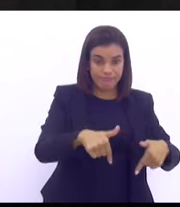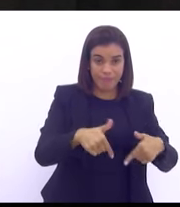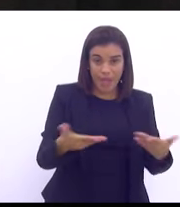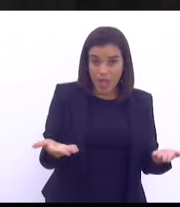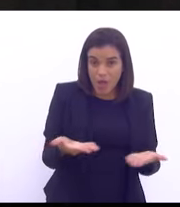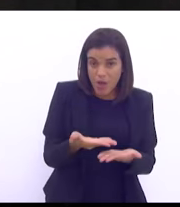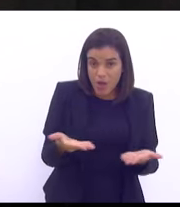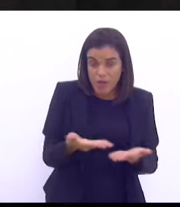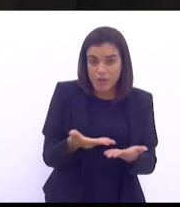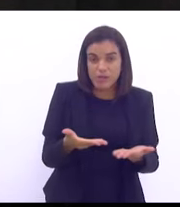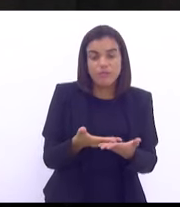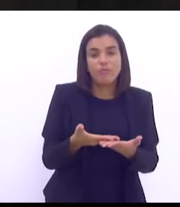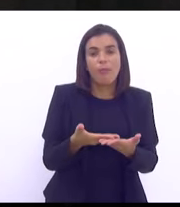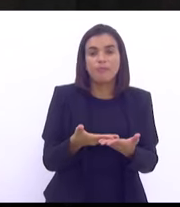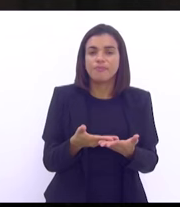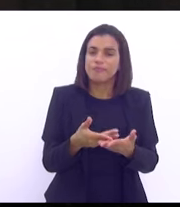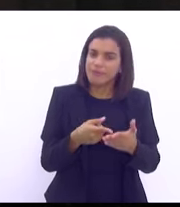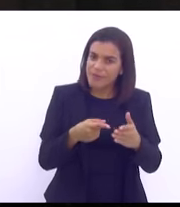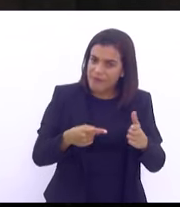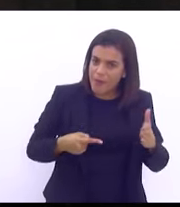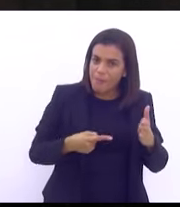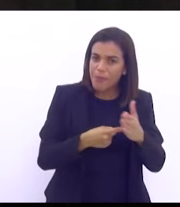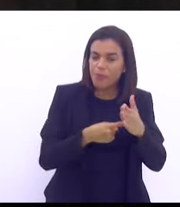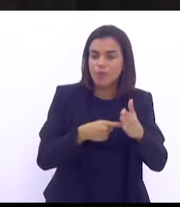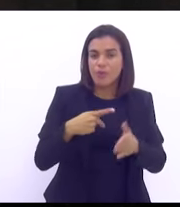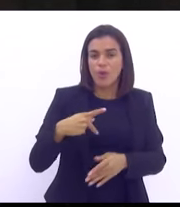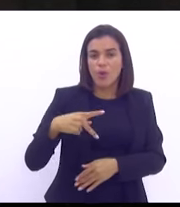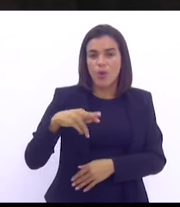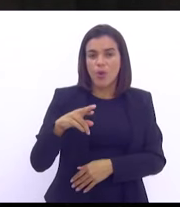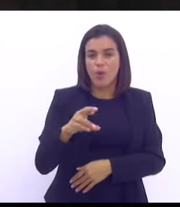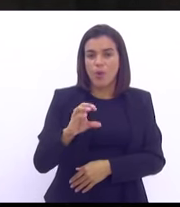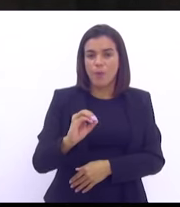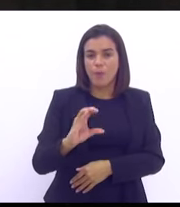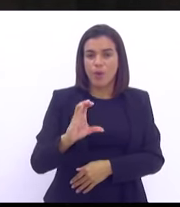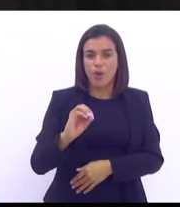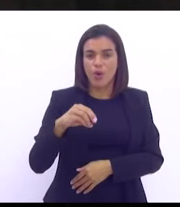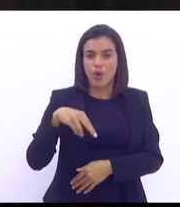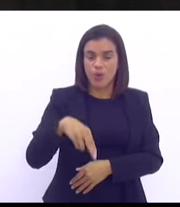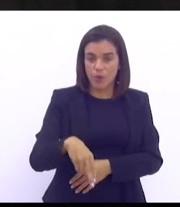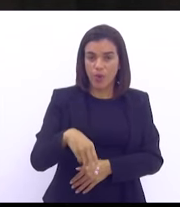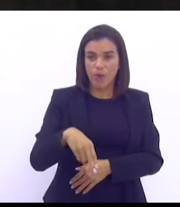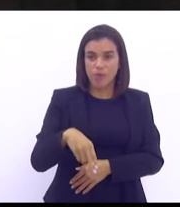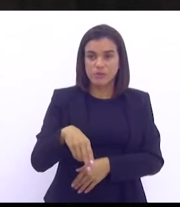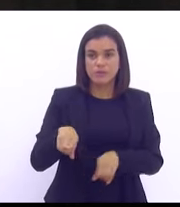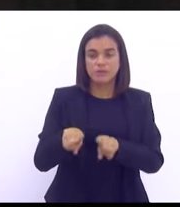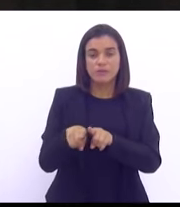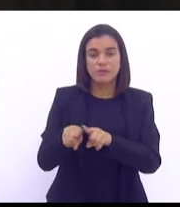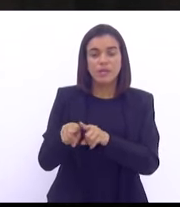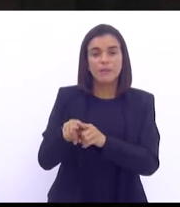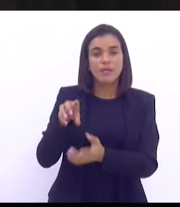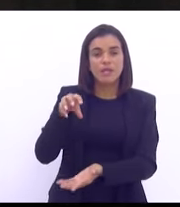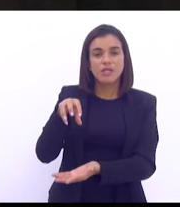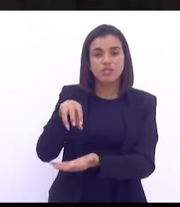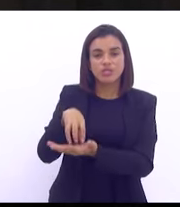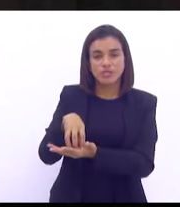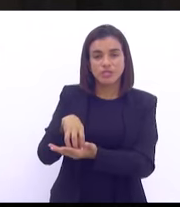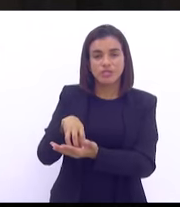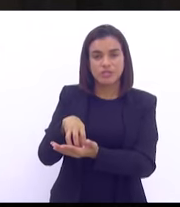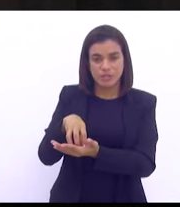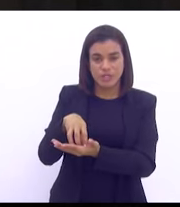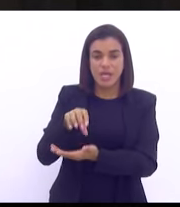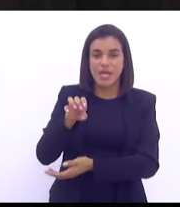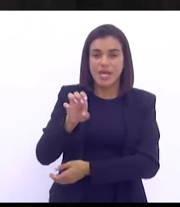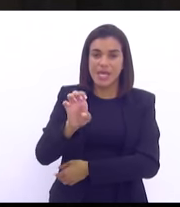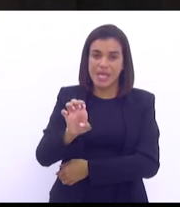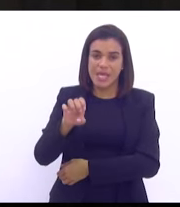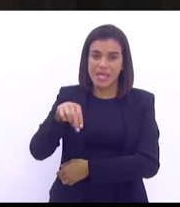agora, faça uma reclamação no PROCON RJ e na agência reguladora ANEL,